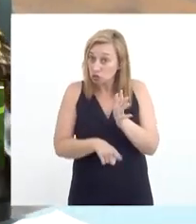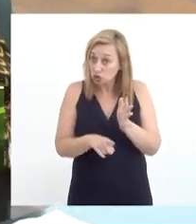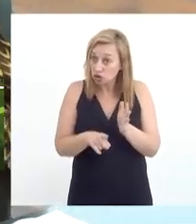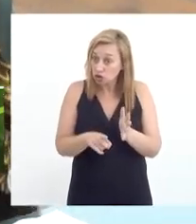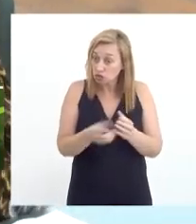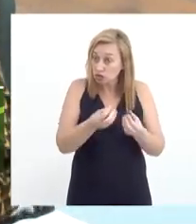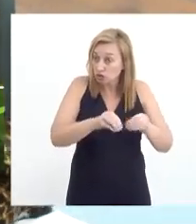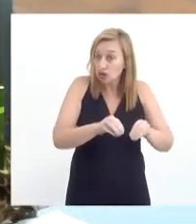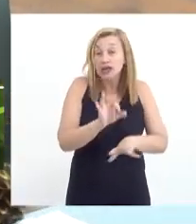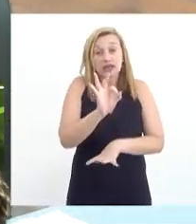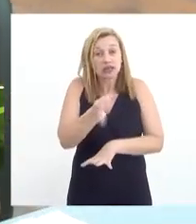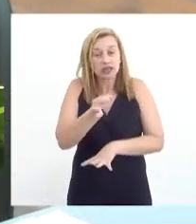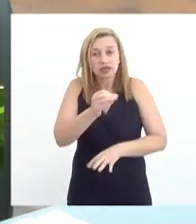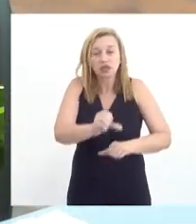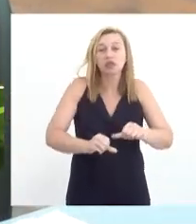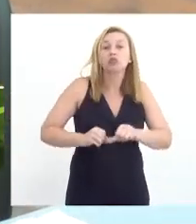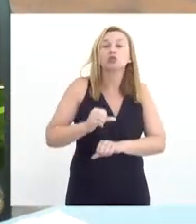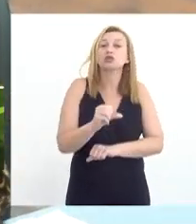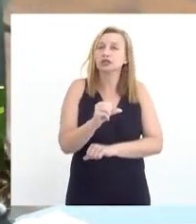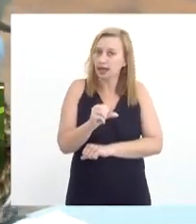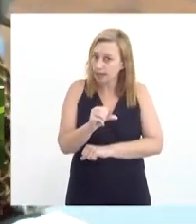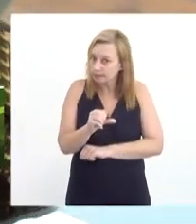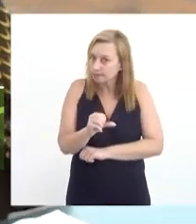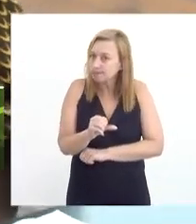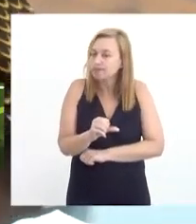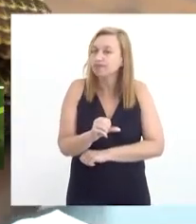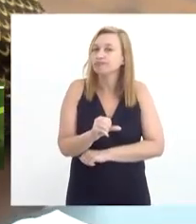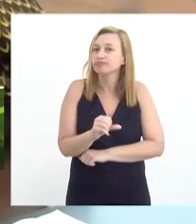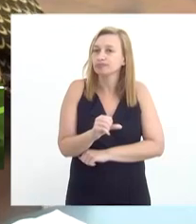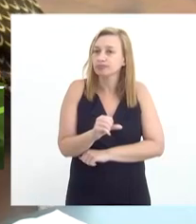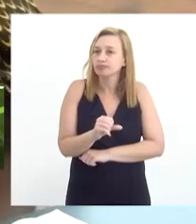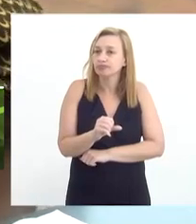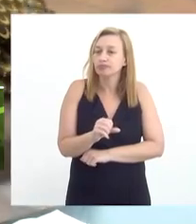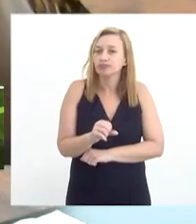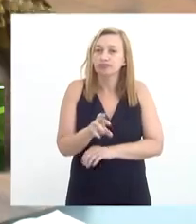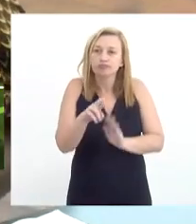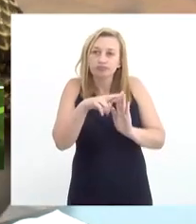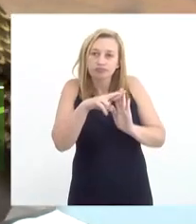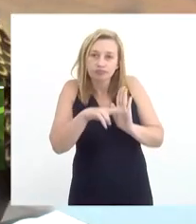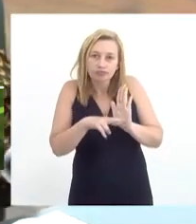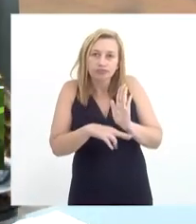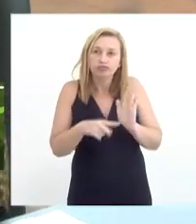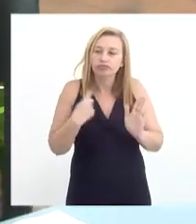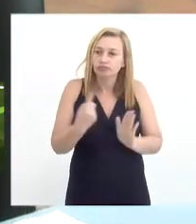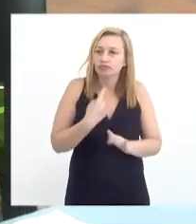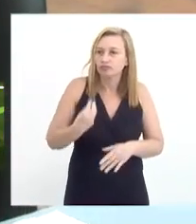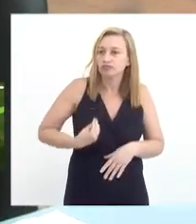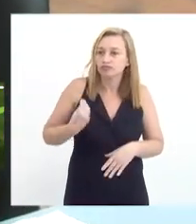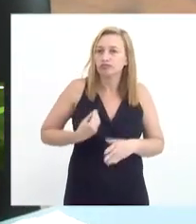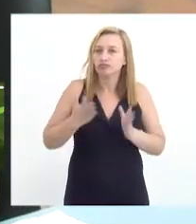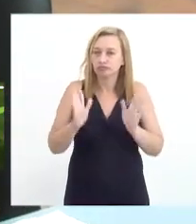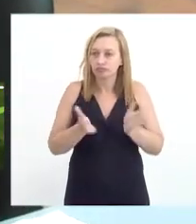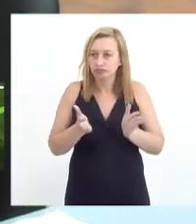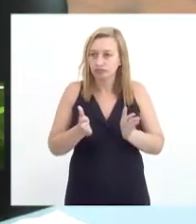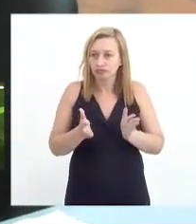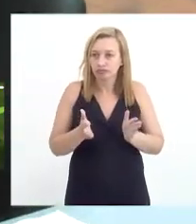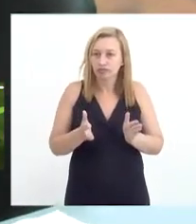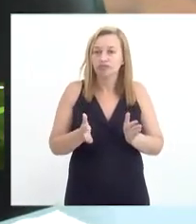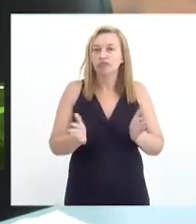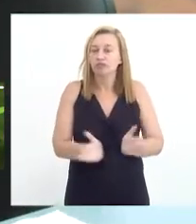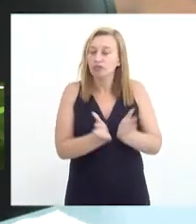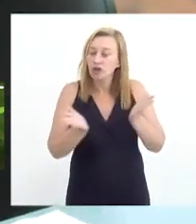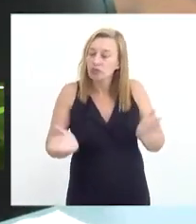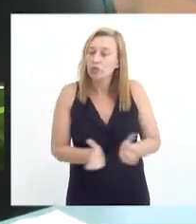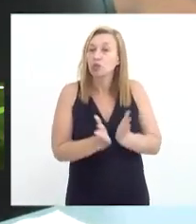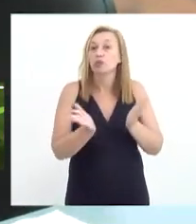Vai de fato Mudar Os termos Em que nós Estamos hoje A aprofundamento Da miséria Da